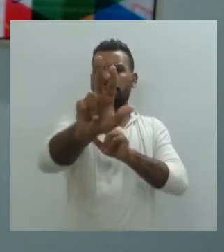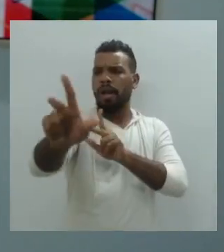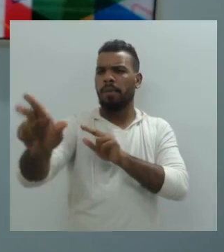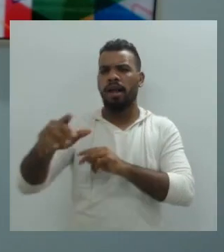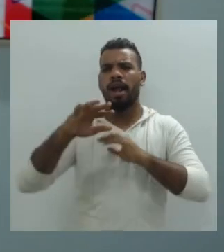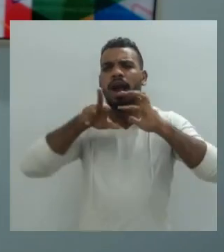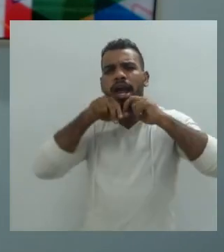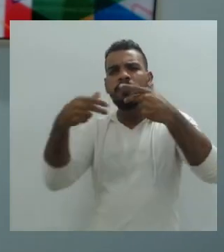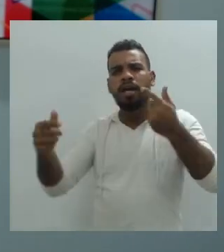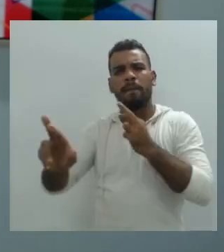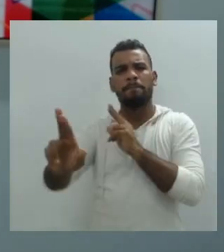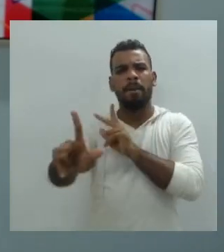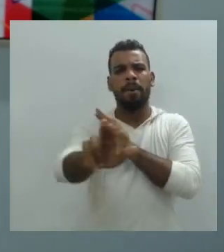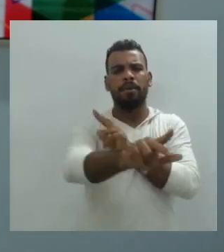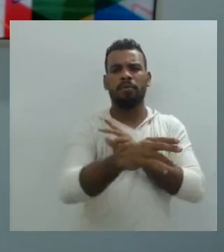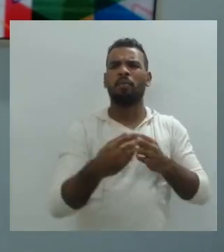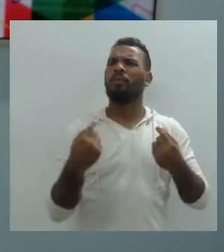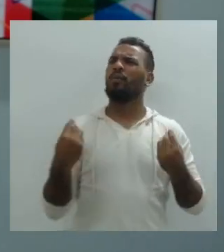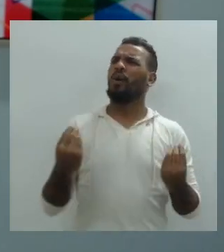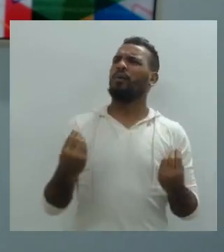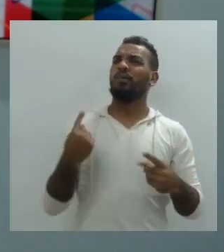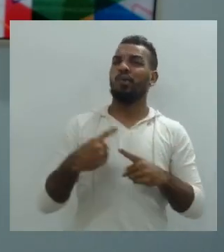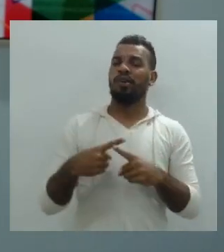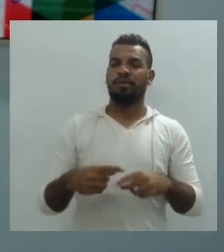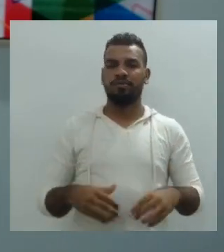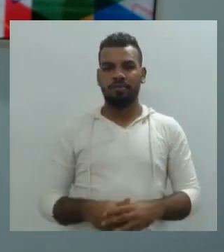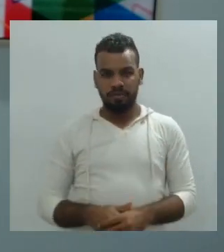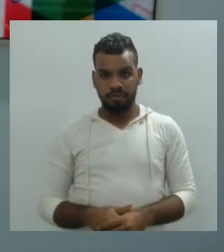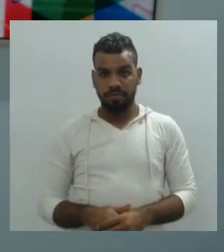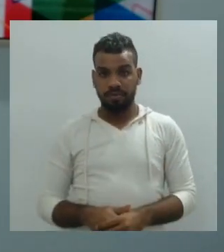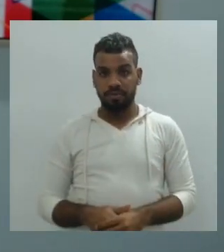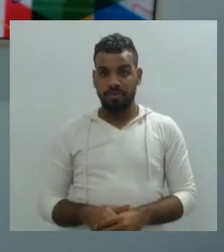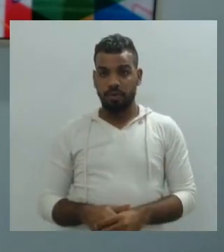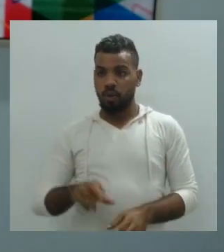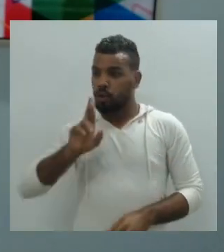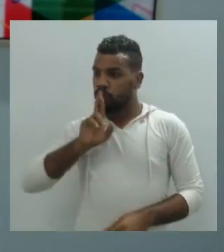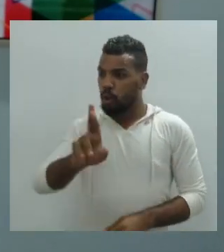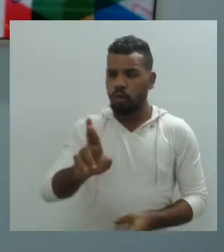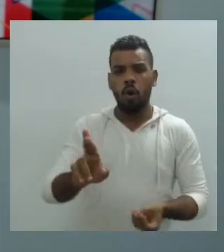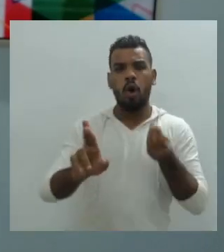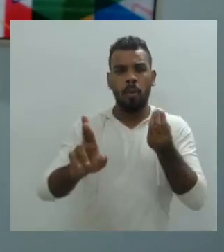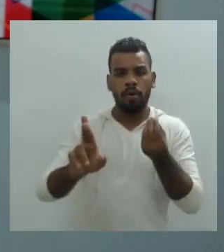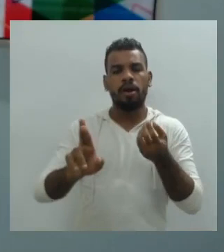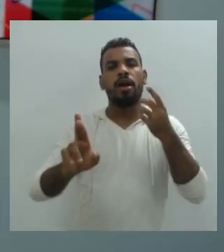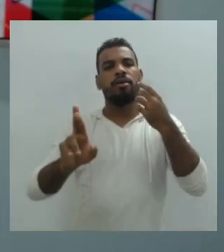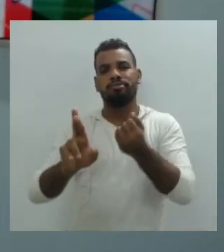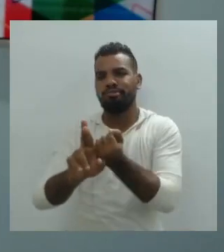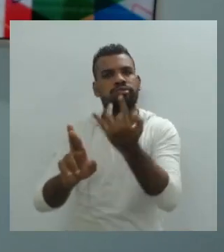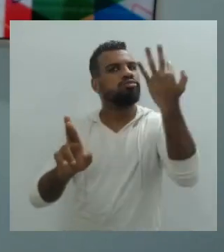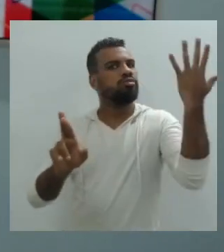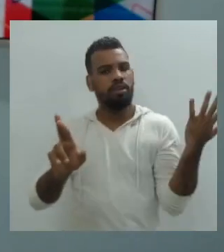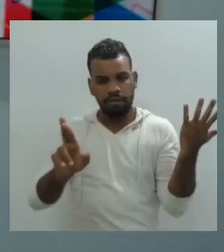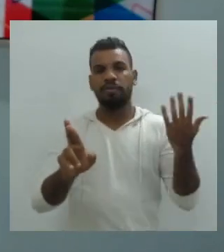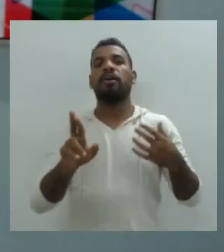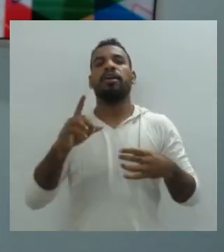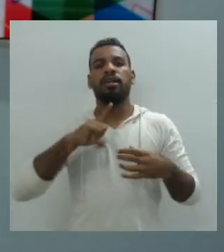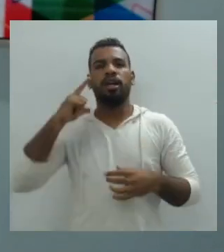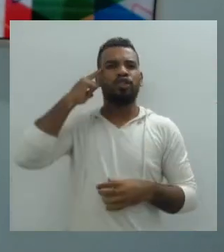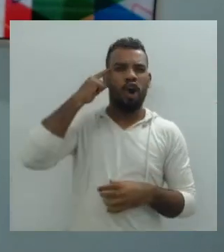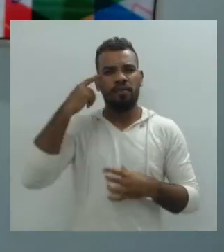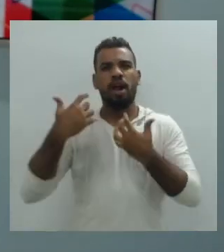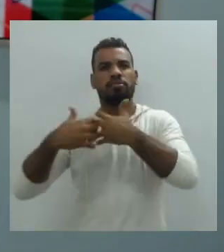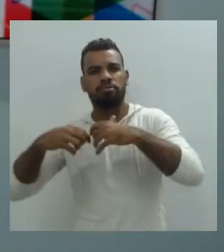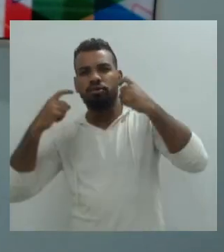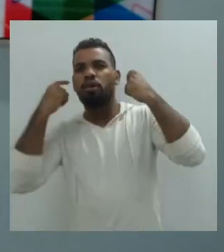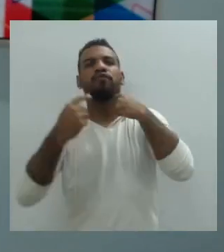animais? As respostas para essas perguntas são diversas e existem muitas dúvidas